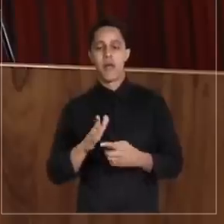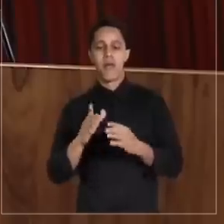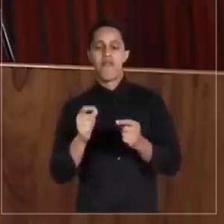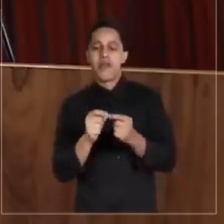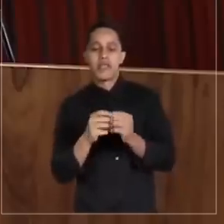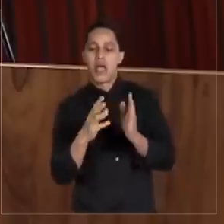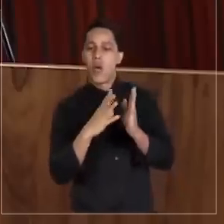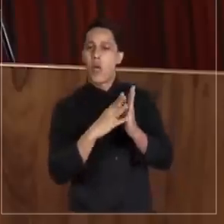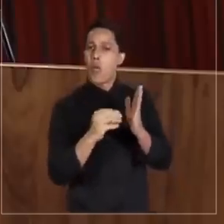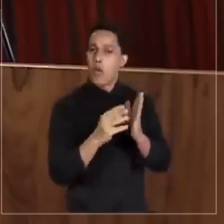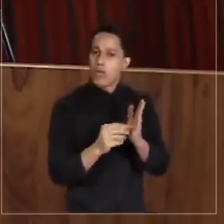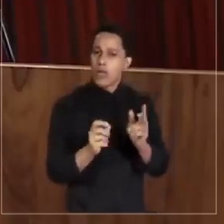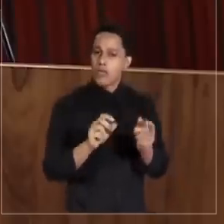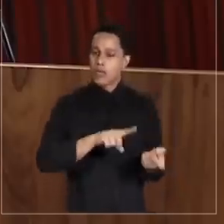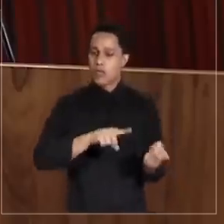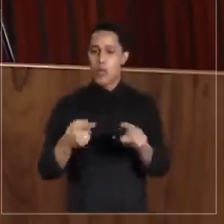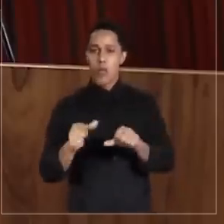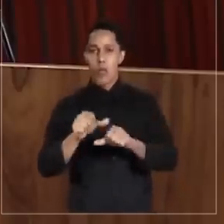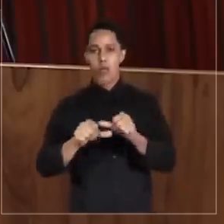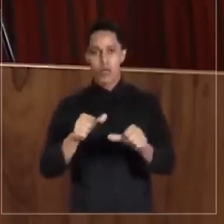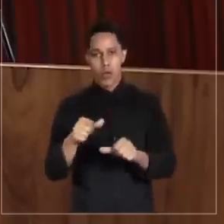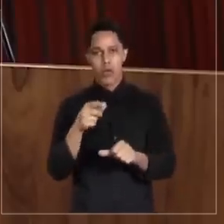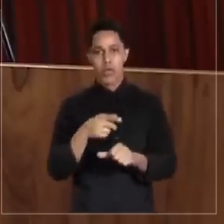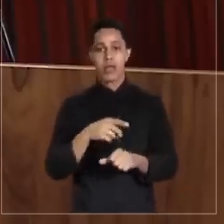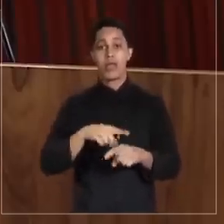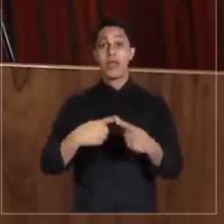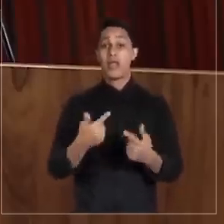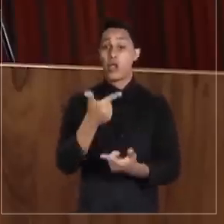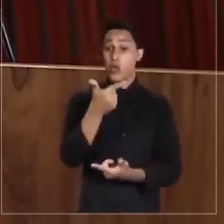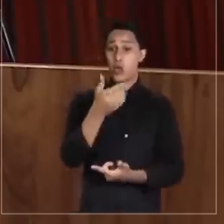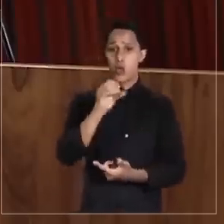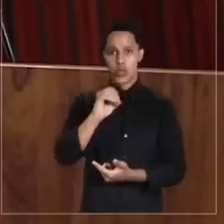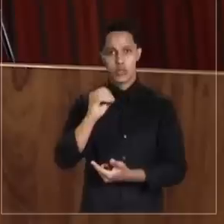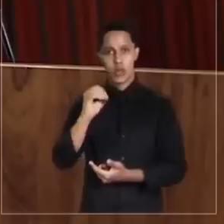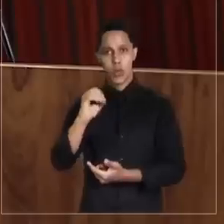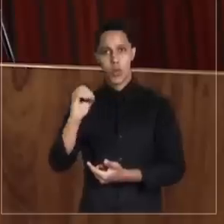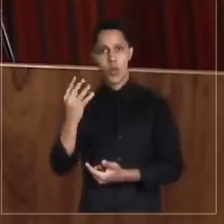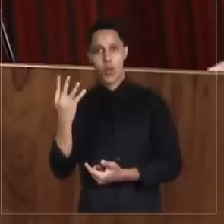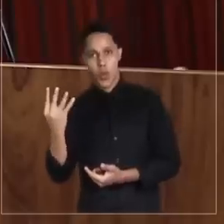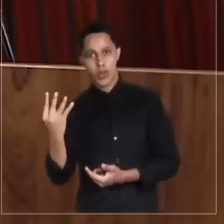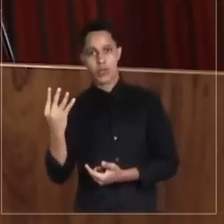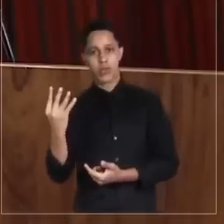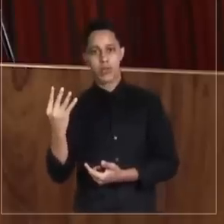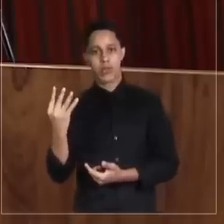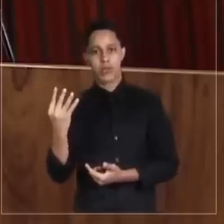de normatividade que nós tínhamos, em 2004,